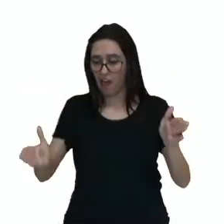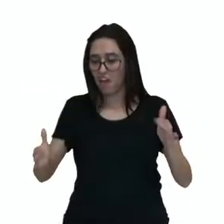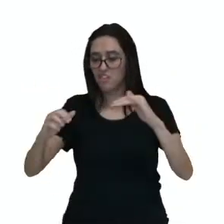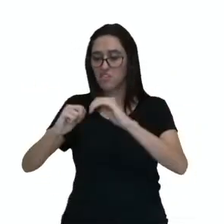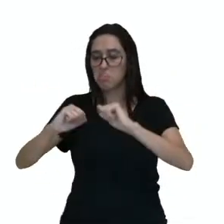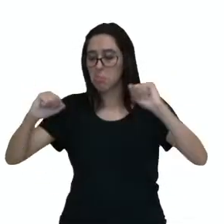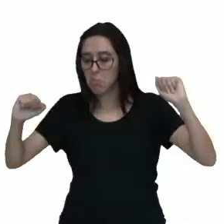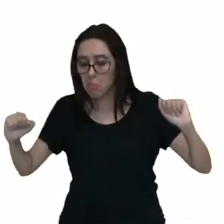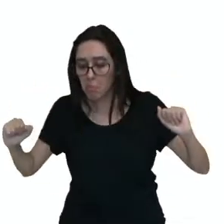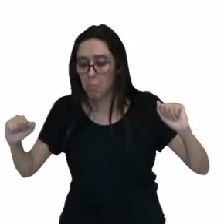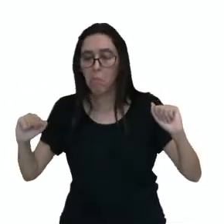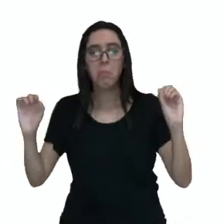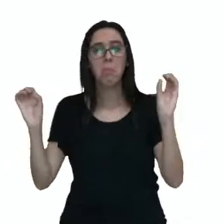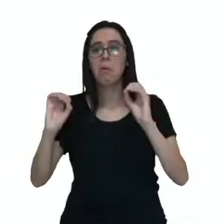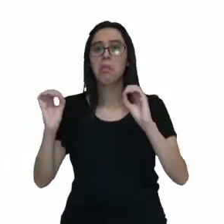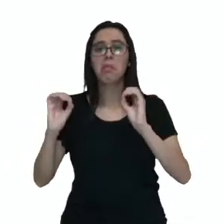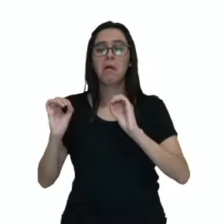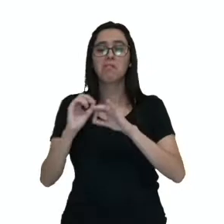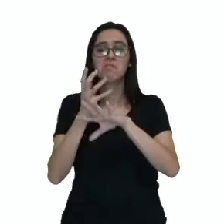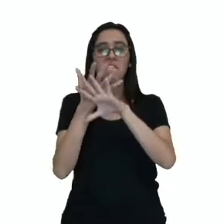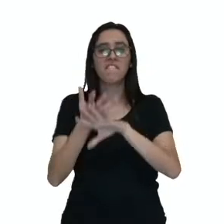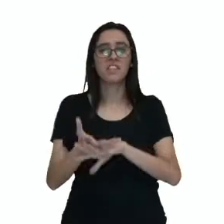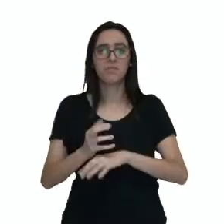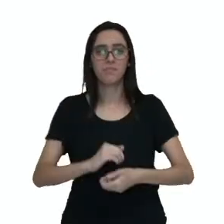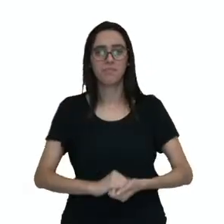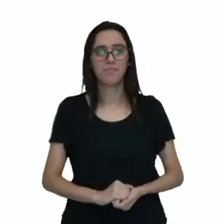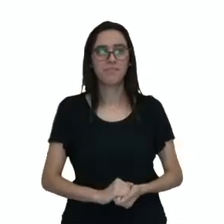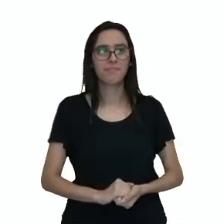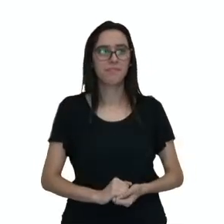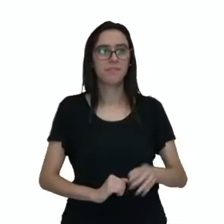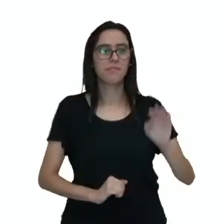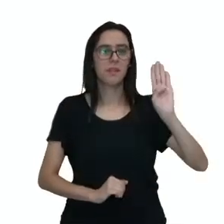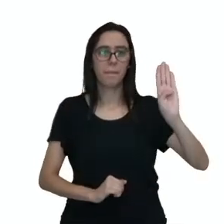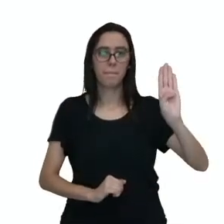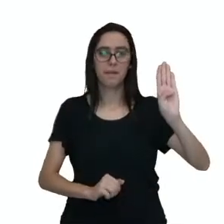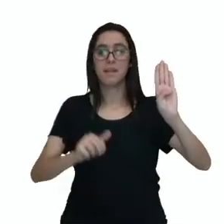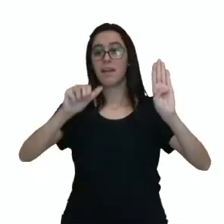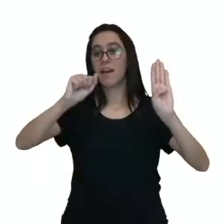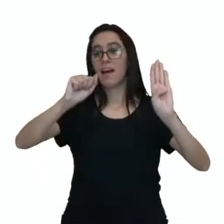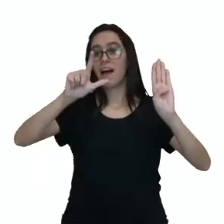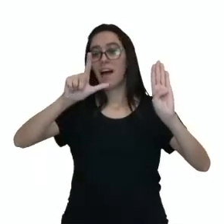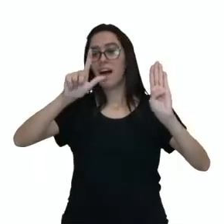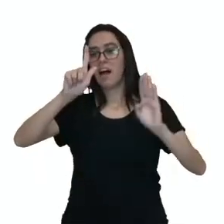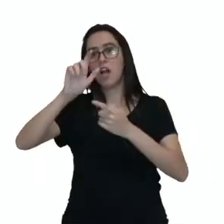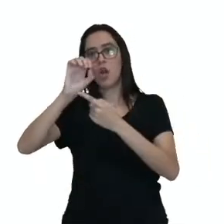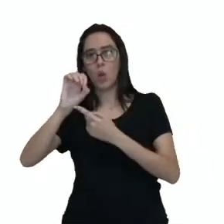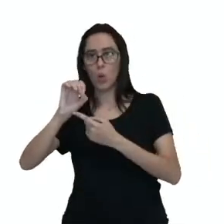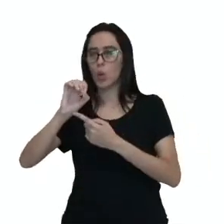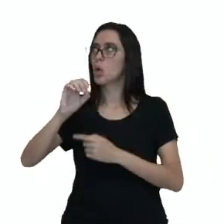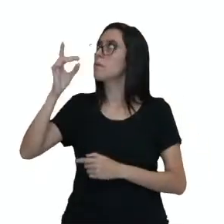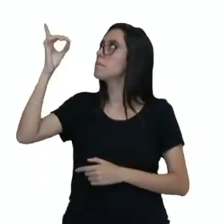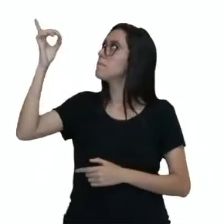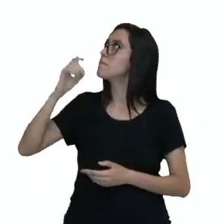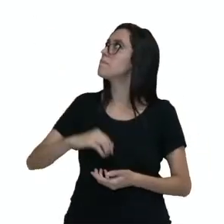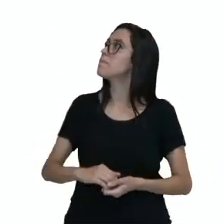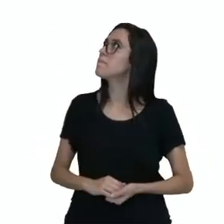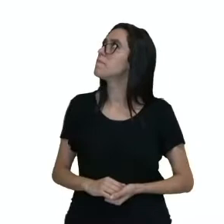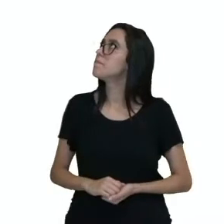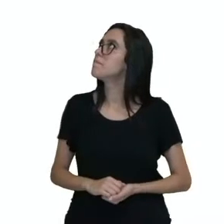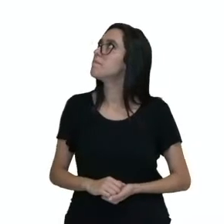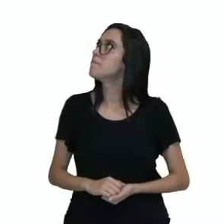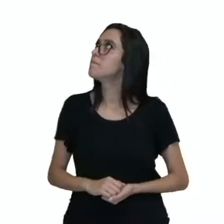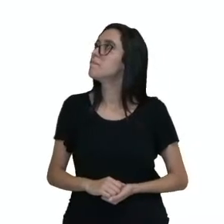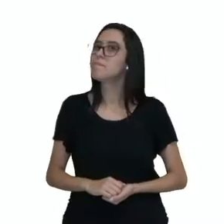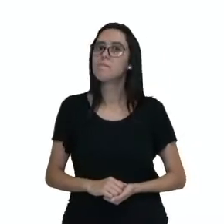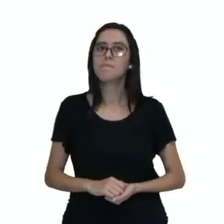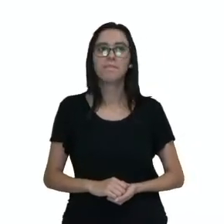existe nada. Algo em el quadro produz angústia, né?